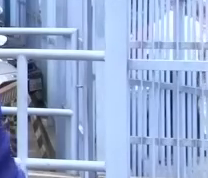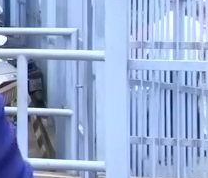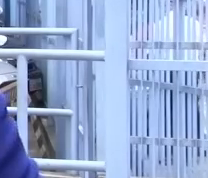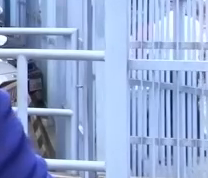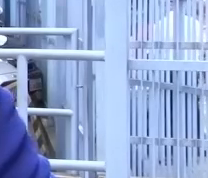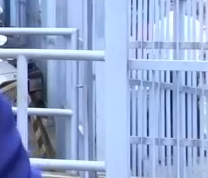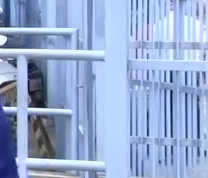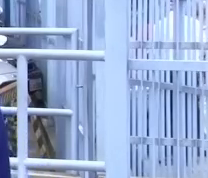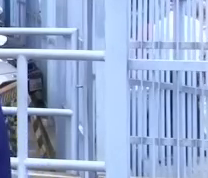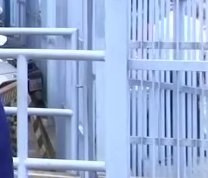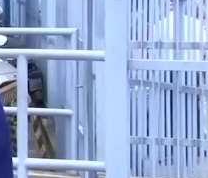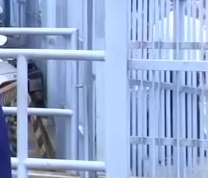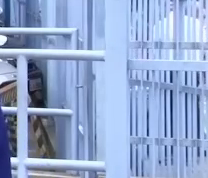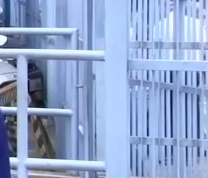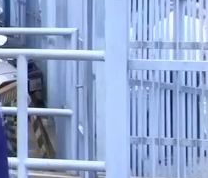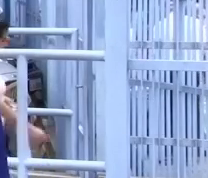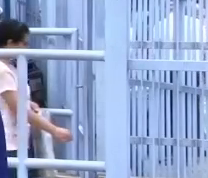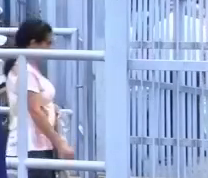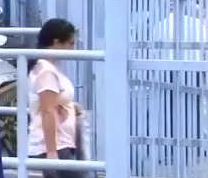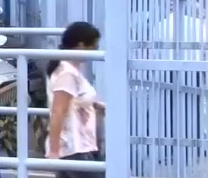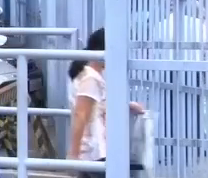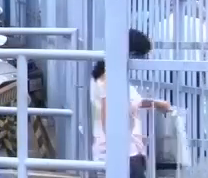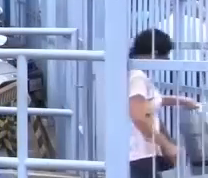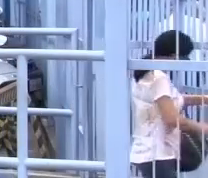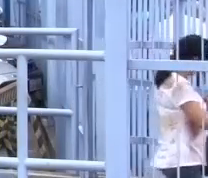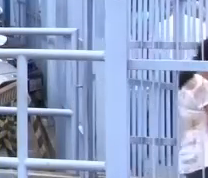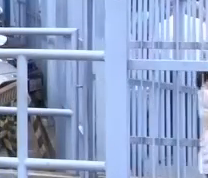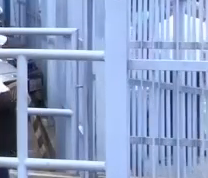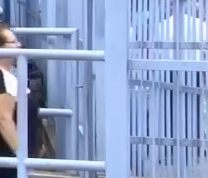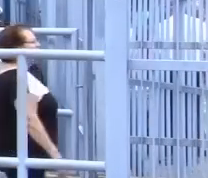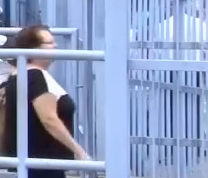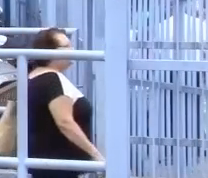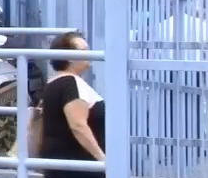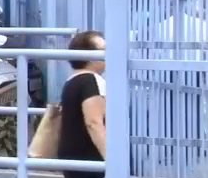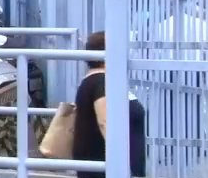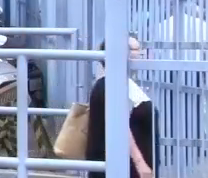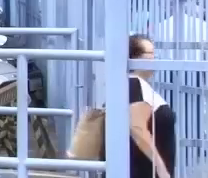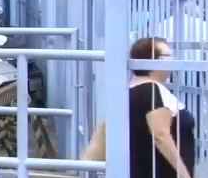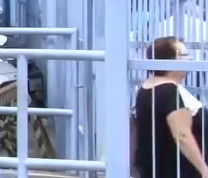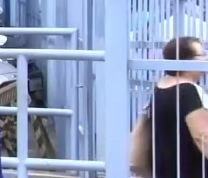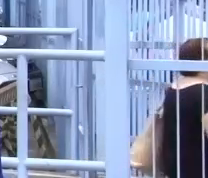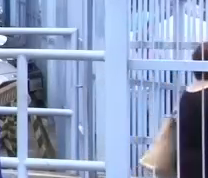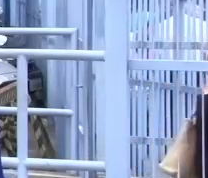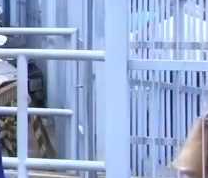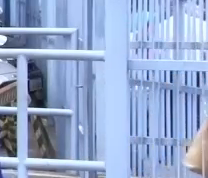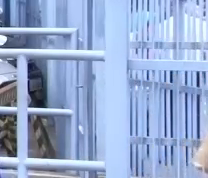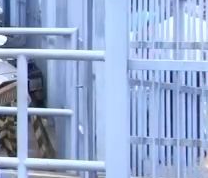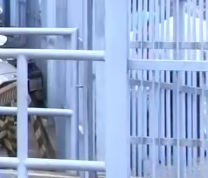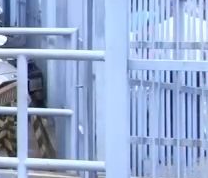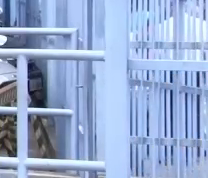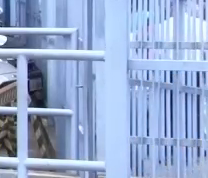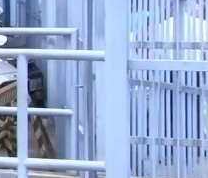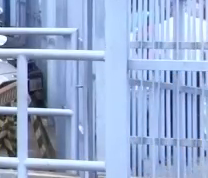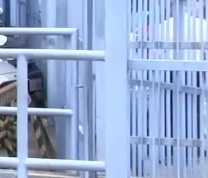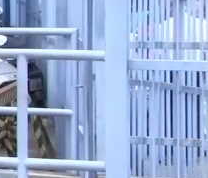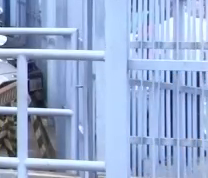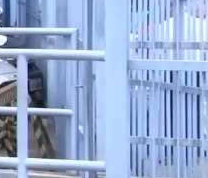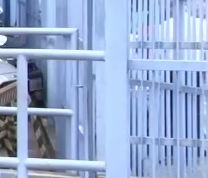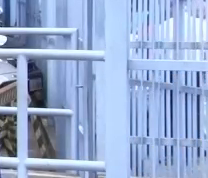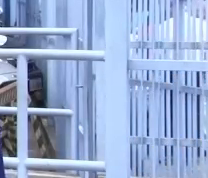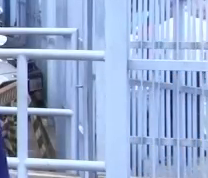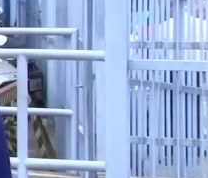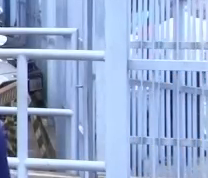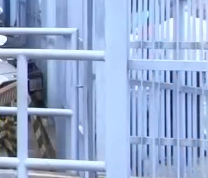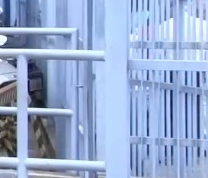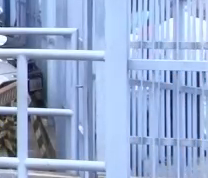de Especialidades Médicas de Guarulhos, CAPS, Centro de Atenção Psicossocial, CEP, Centro de Estimulação